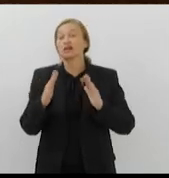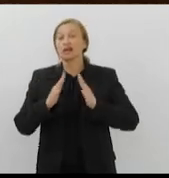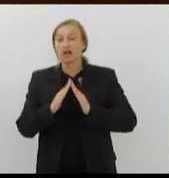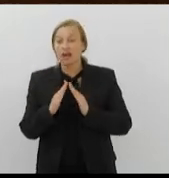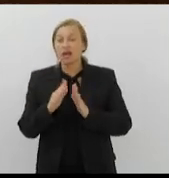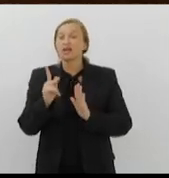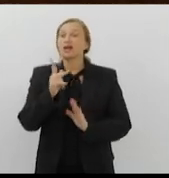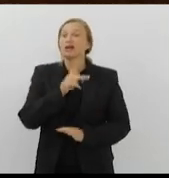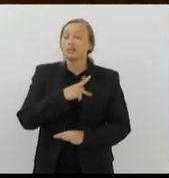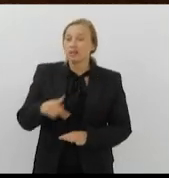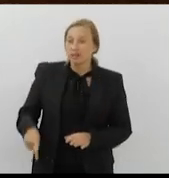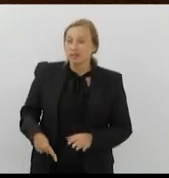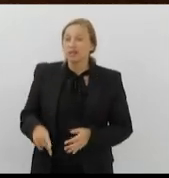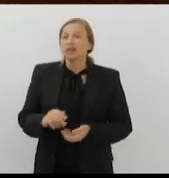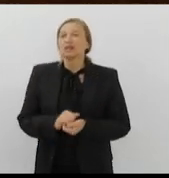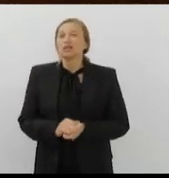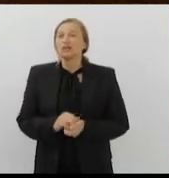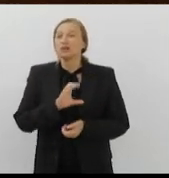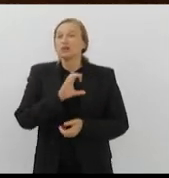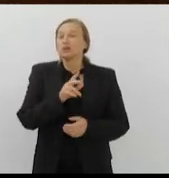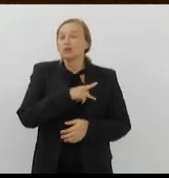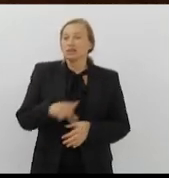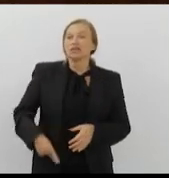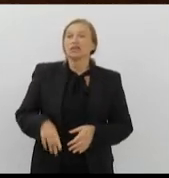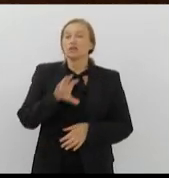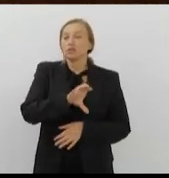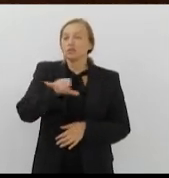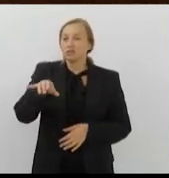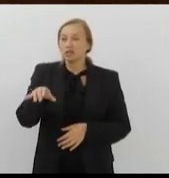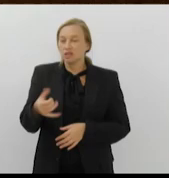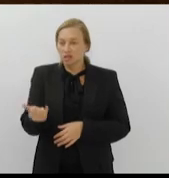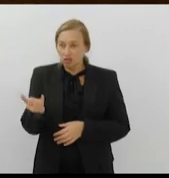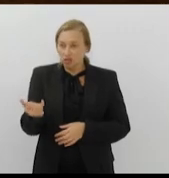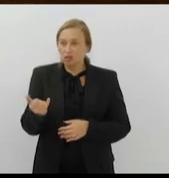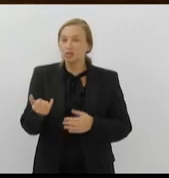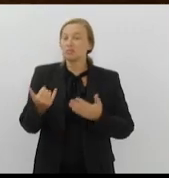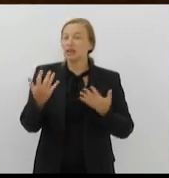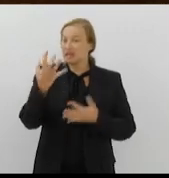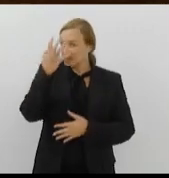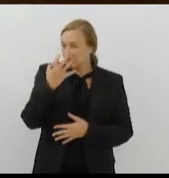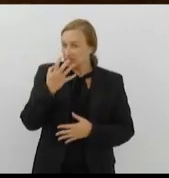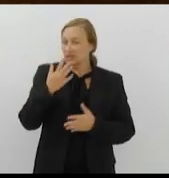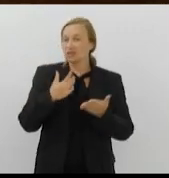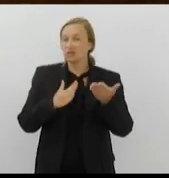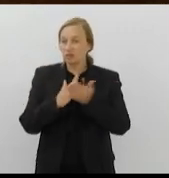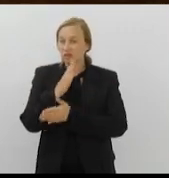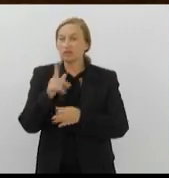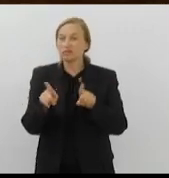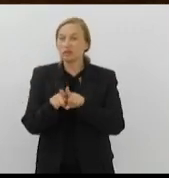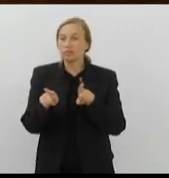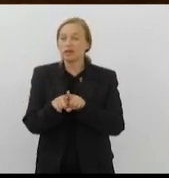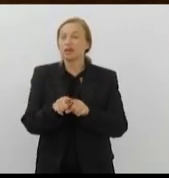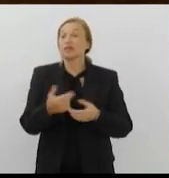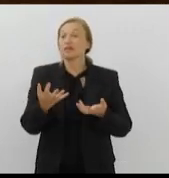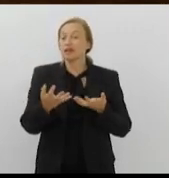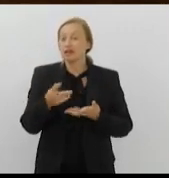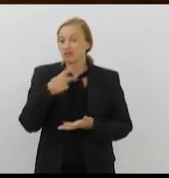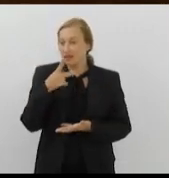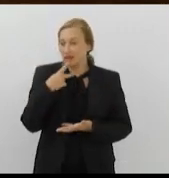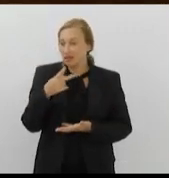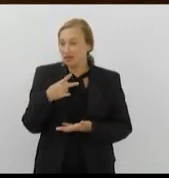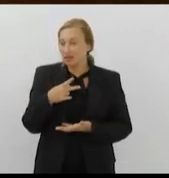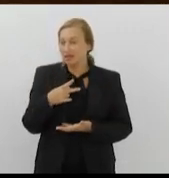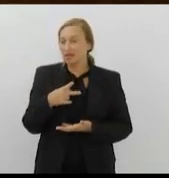presidência, à Comissão de Constituição e Justiça, por esse, pela celeridade, pela aprovação também. E quero afirmar que ela